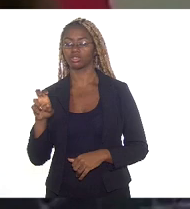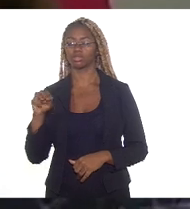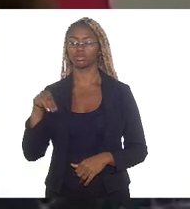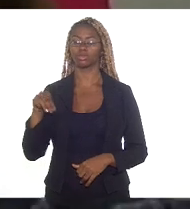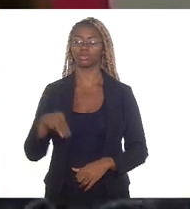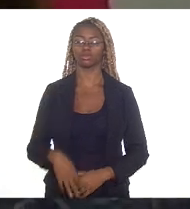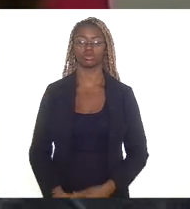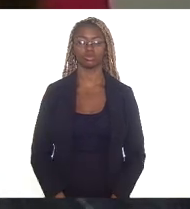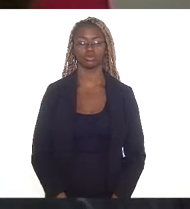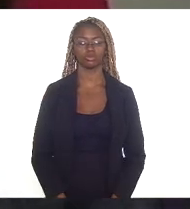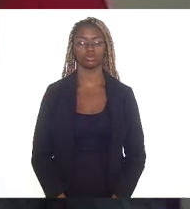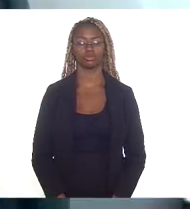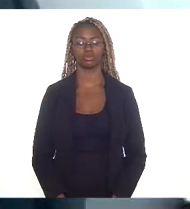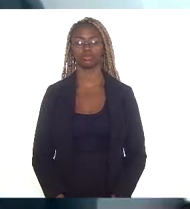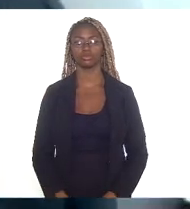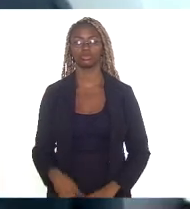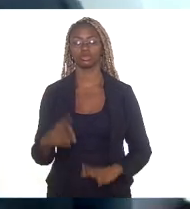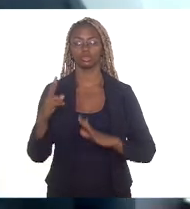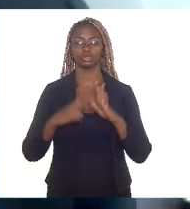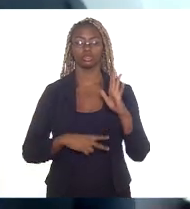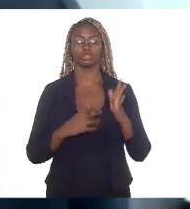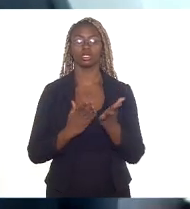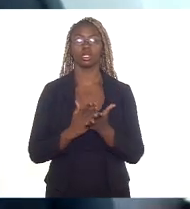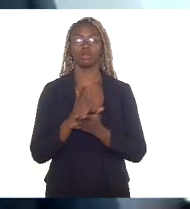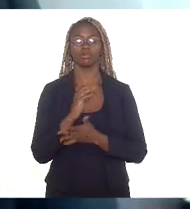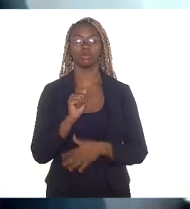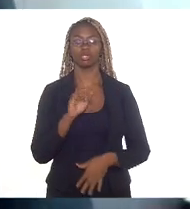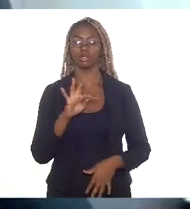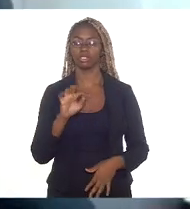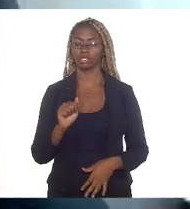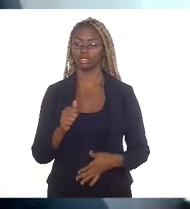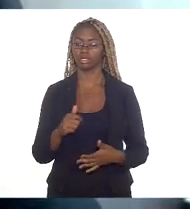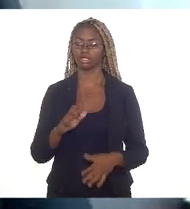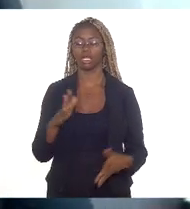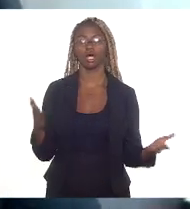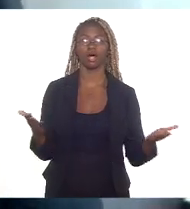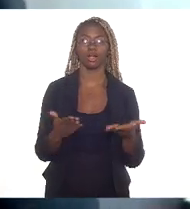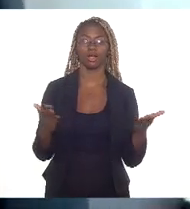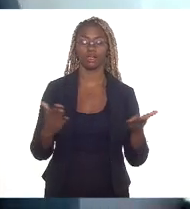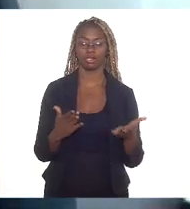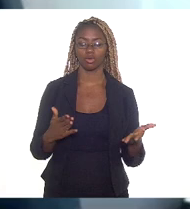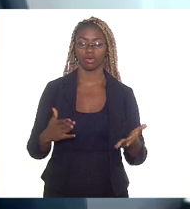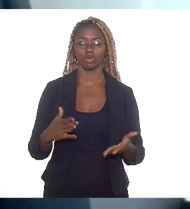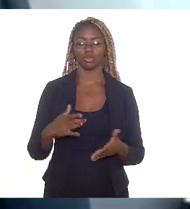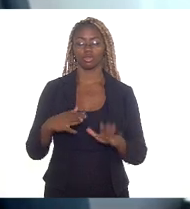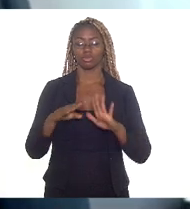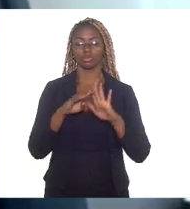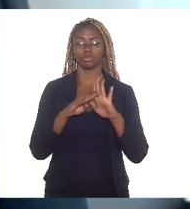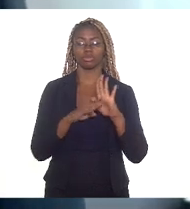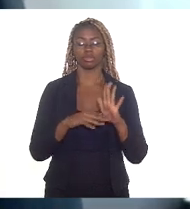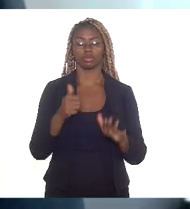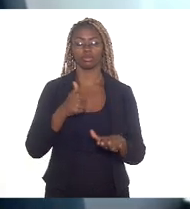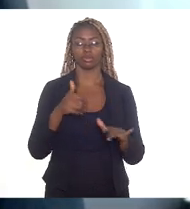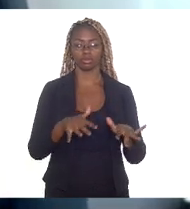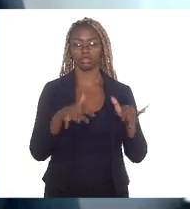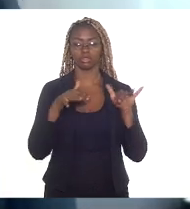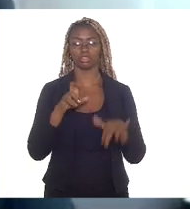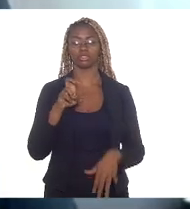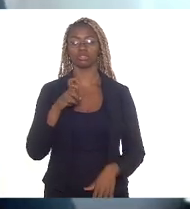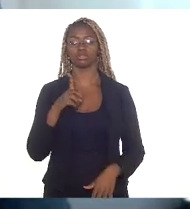15h25. Lida e aprovada a ata, passa-se a ordem da primeira sessão extraordinária do dia 5 de